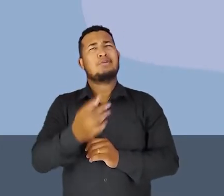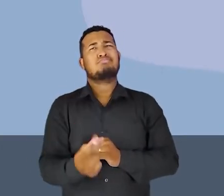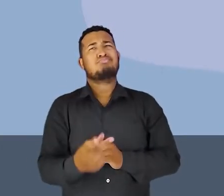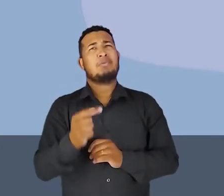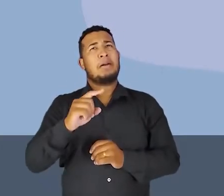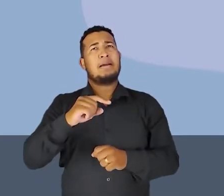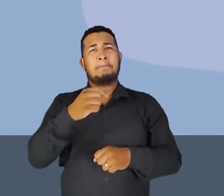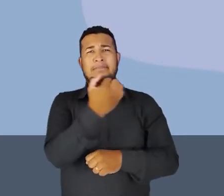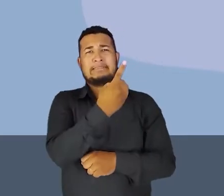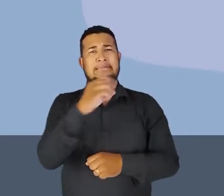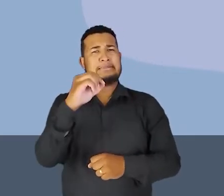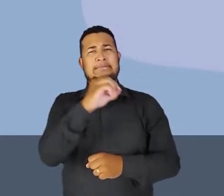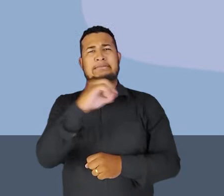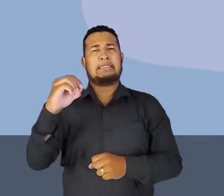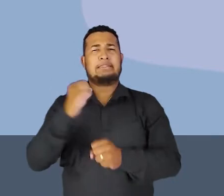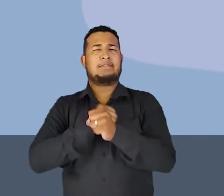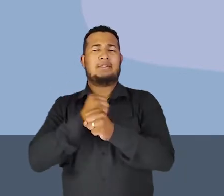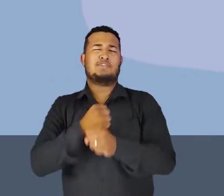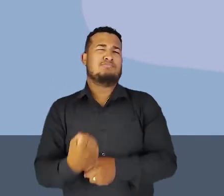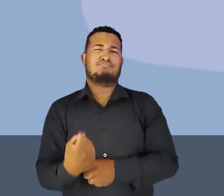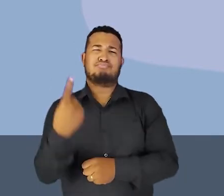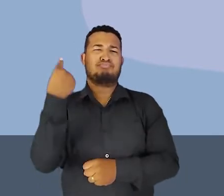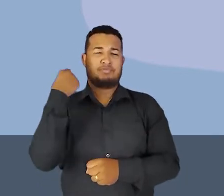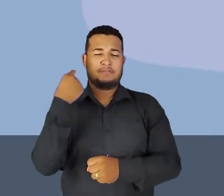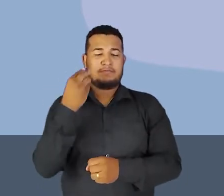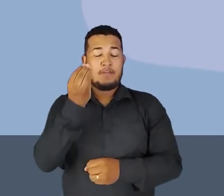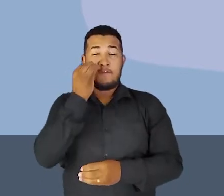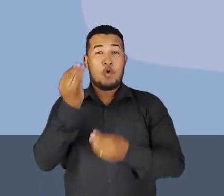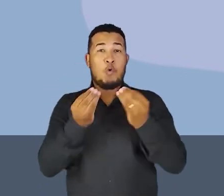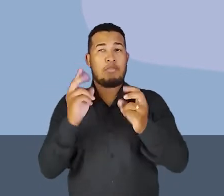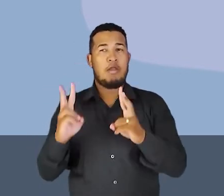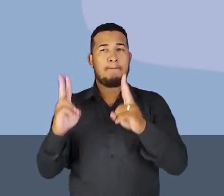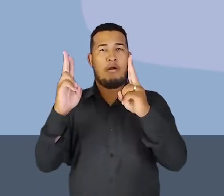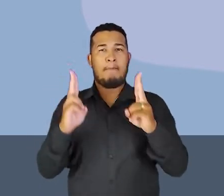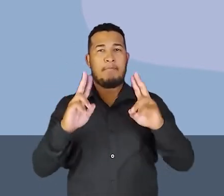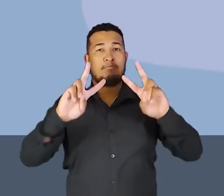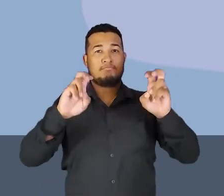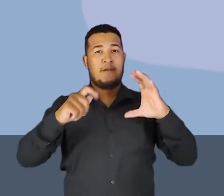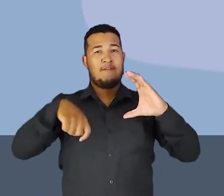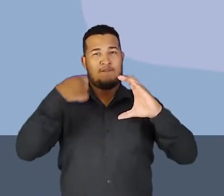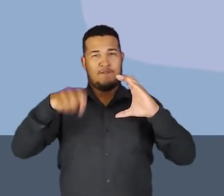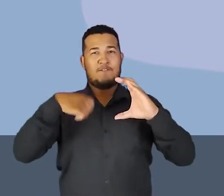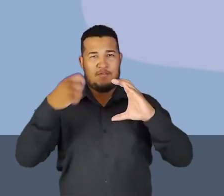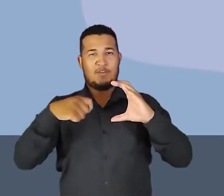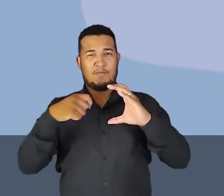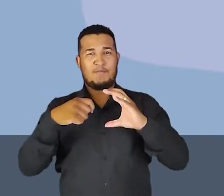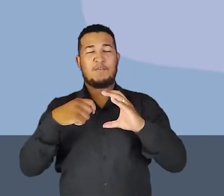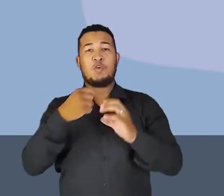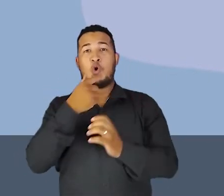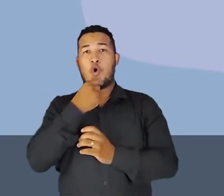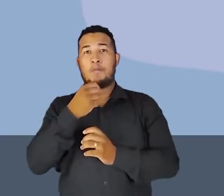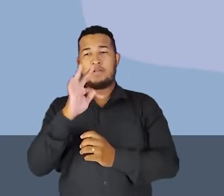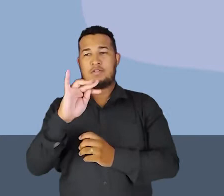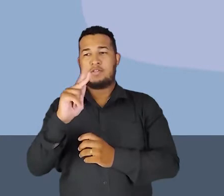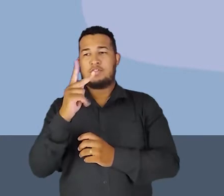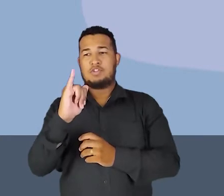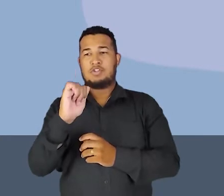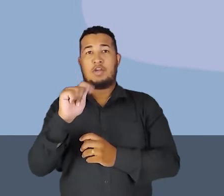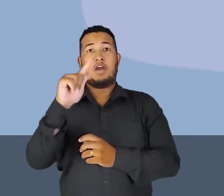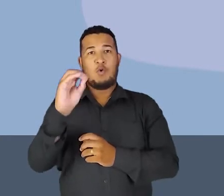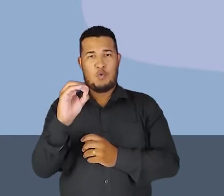né, podemos acompanhar um pouquinho uma edição de trechos do filme do diretor Tiago Mulan,